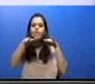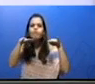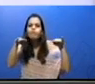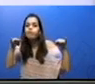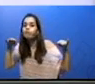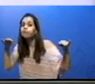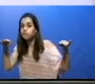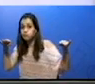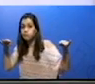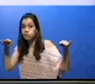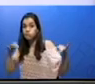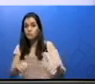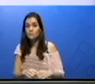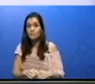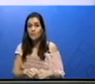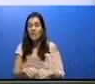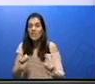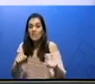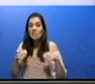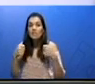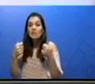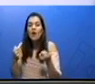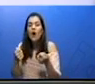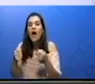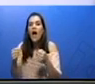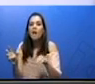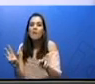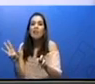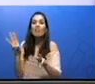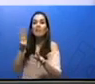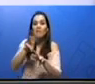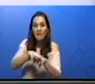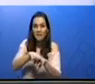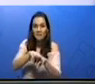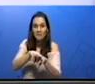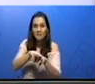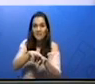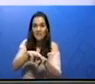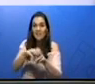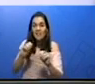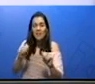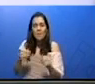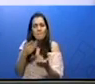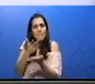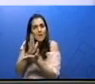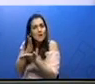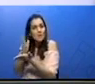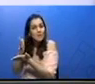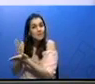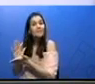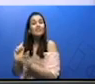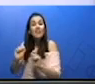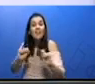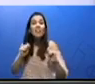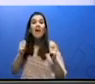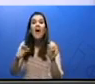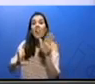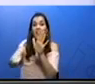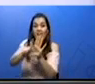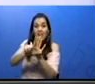às quais foi dado um tratamento matemático, permitindo que fossem expressas na forma de